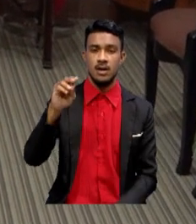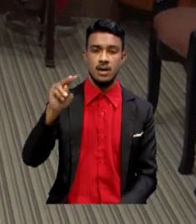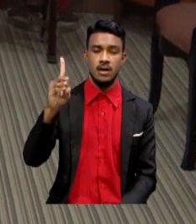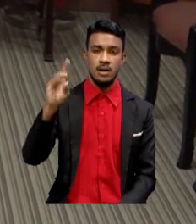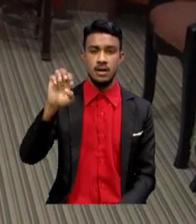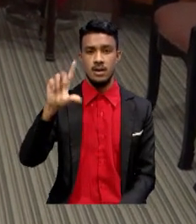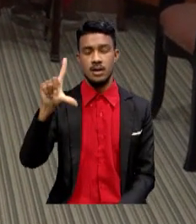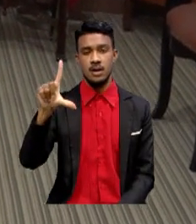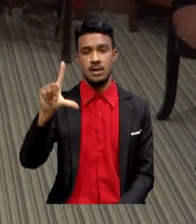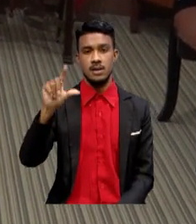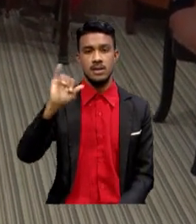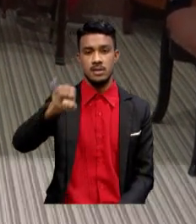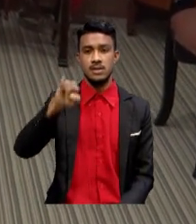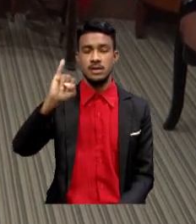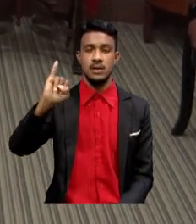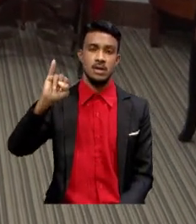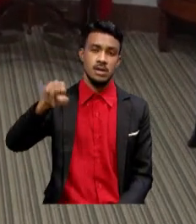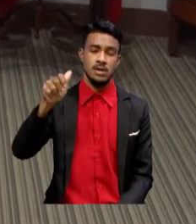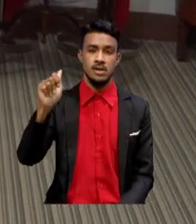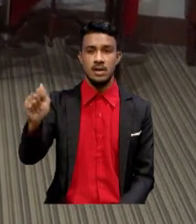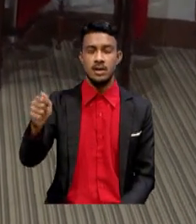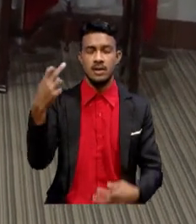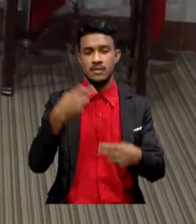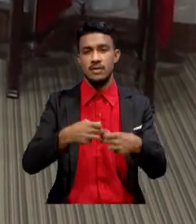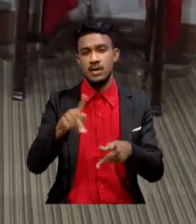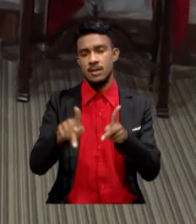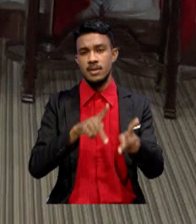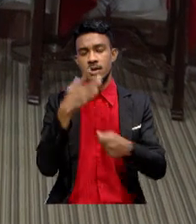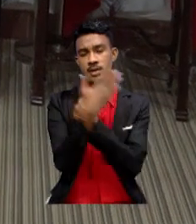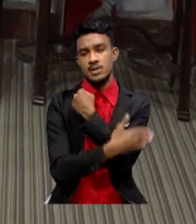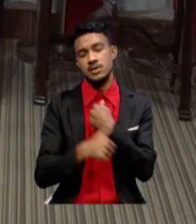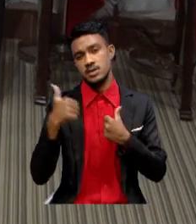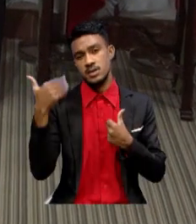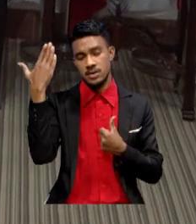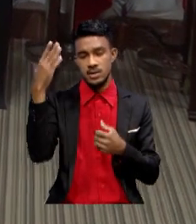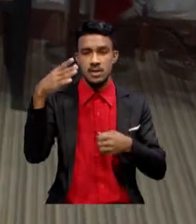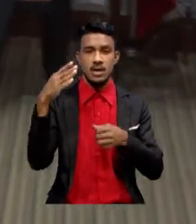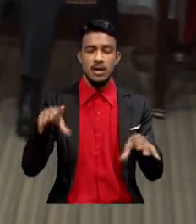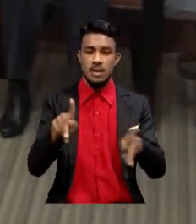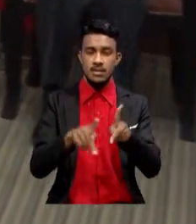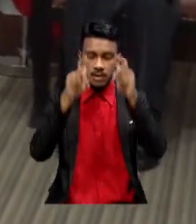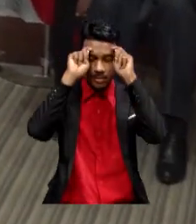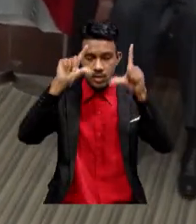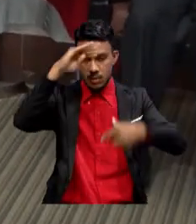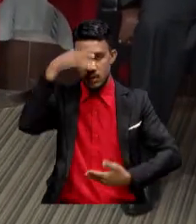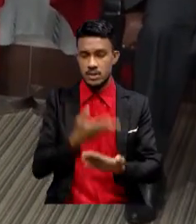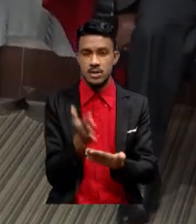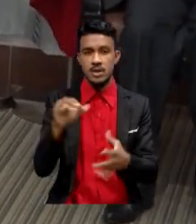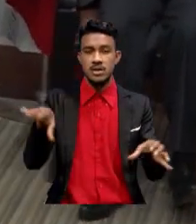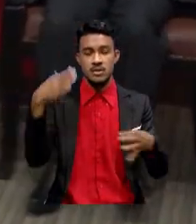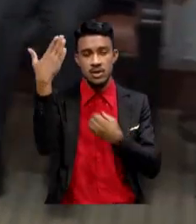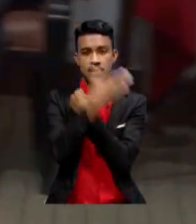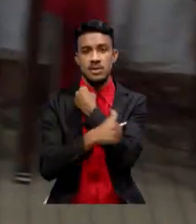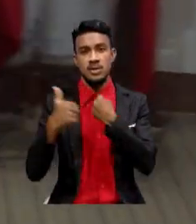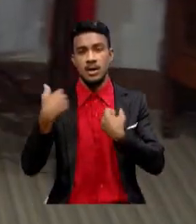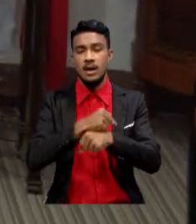sente triste, não preocupa, tamba Timor-Ansira, nebe serviço e relior, rala violência ba malu, não sai viral e a rede social.